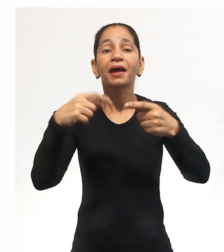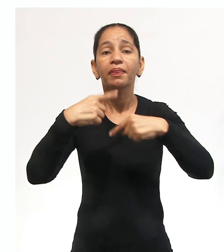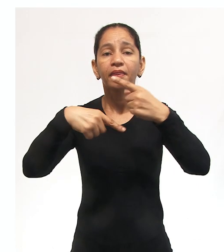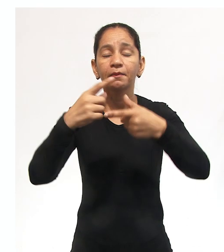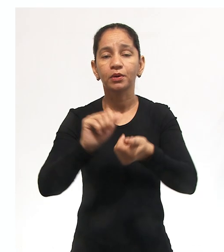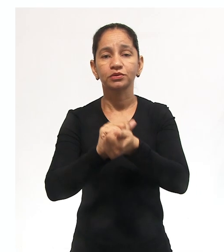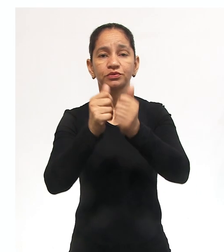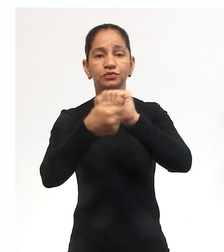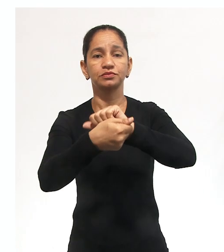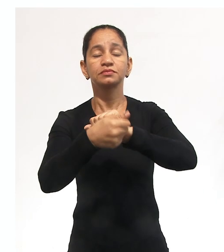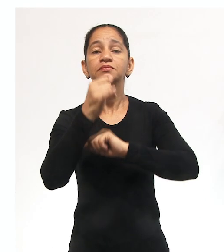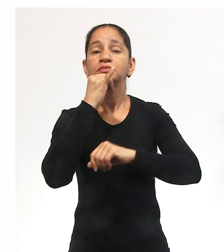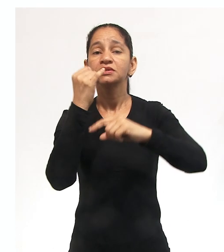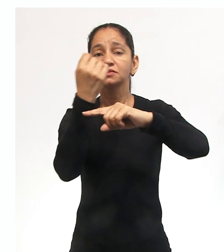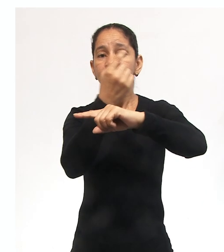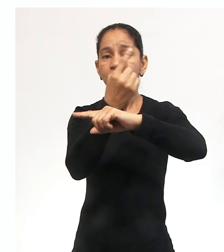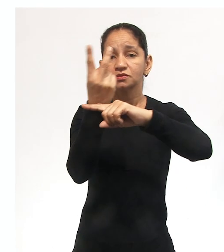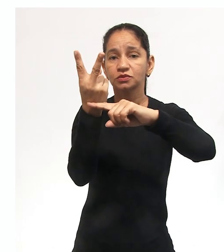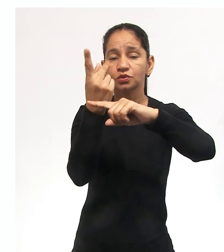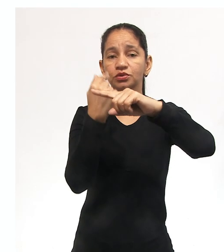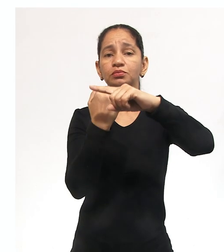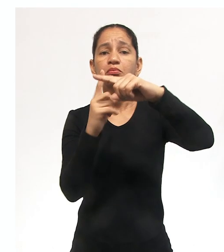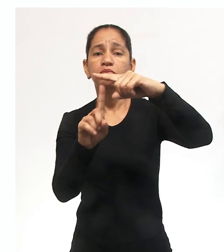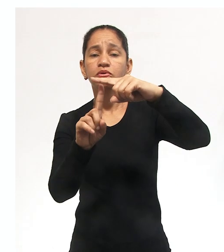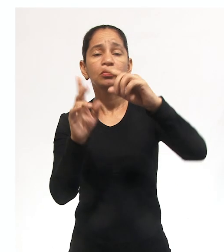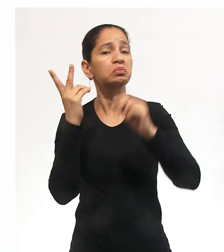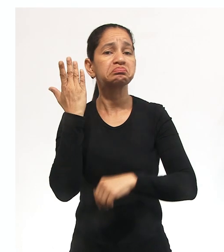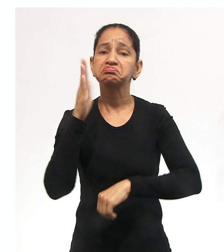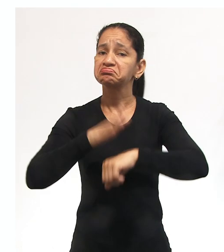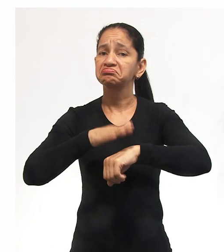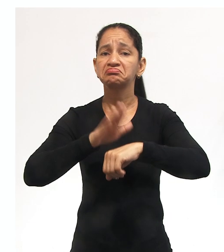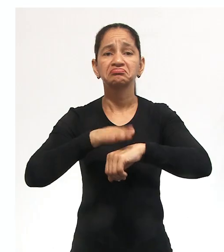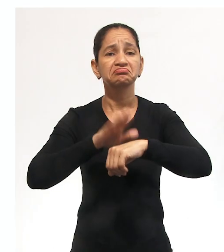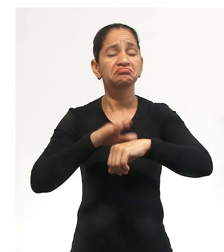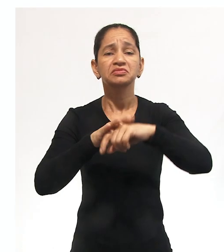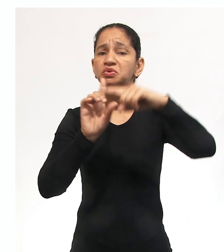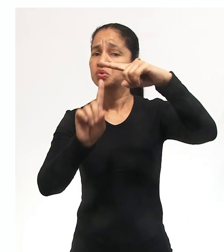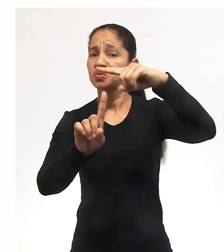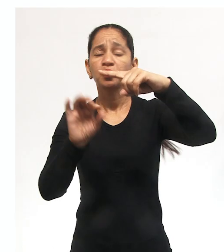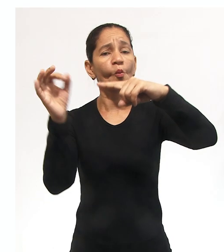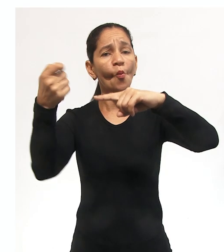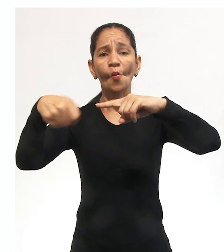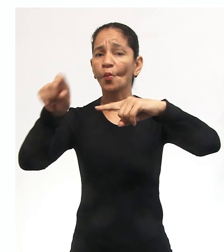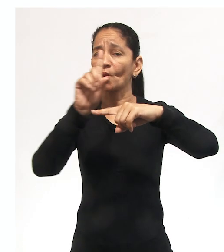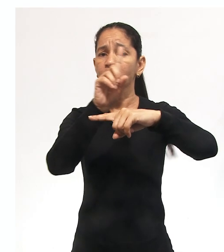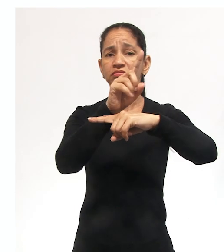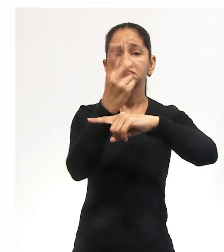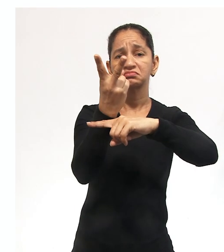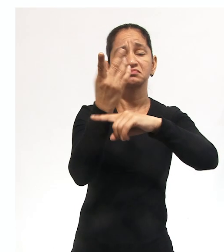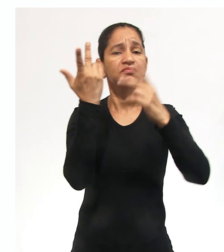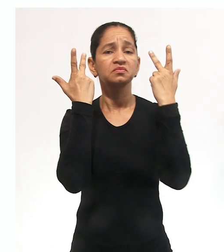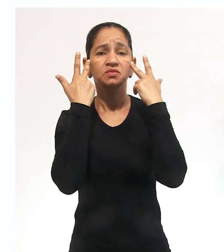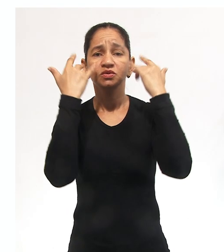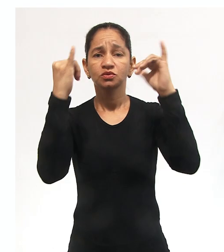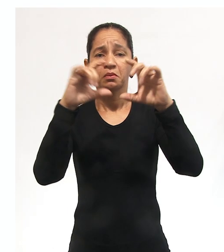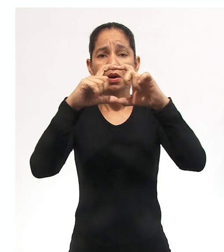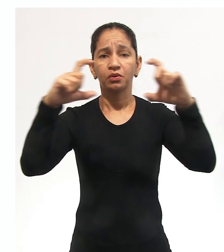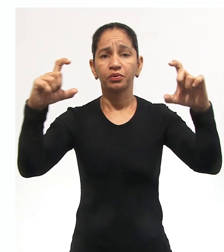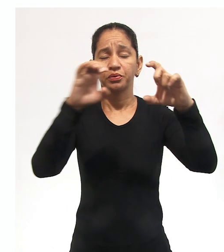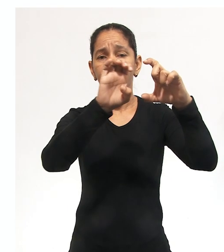mudanças. 12 dividido por 1 vai dar 12, então é opcional a gente colocar esse 1 aqui embaixo, e o menos 1 da